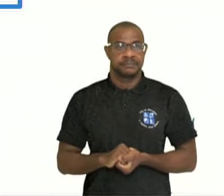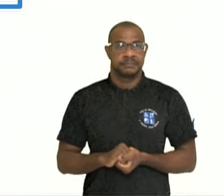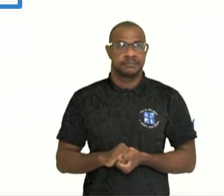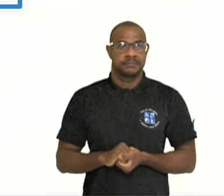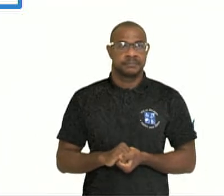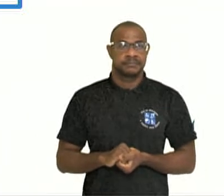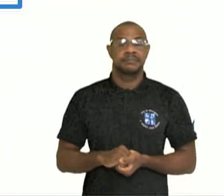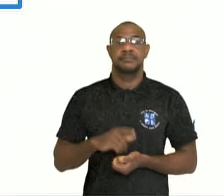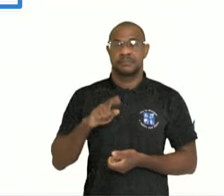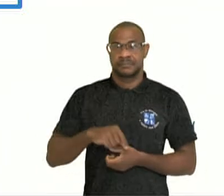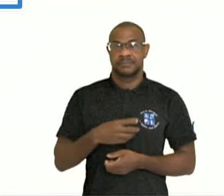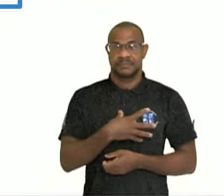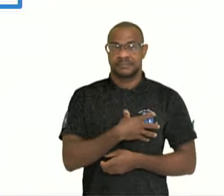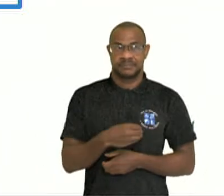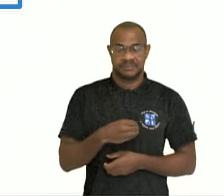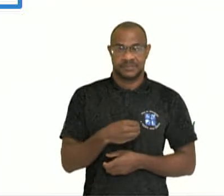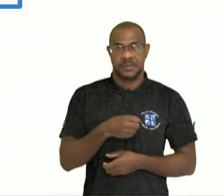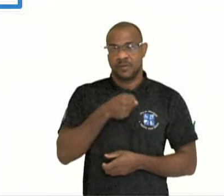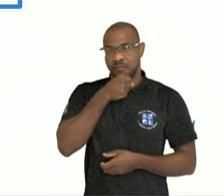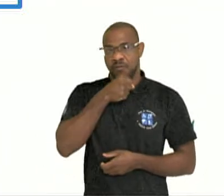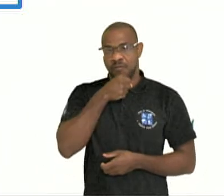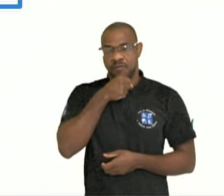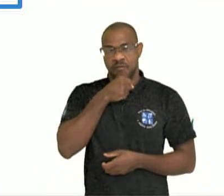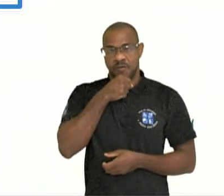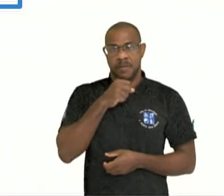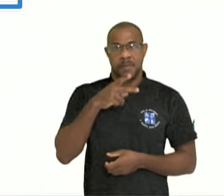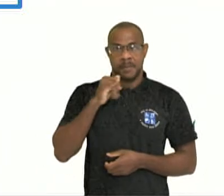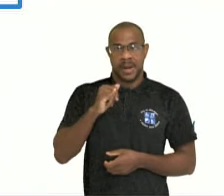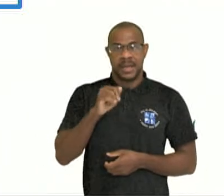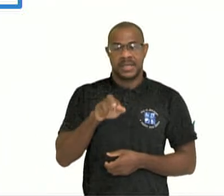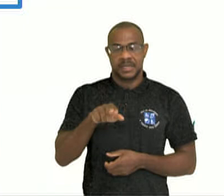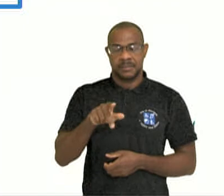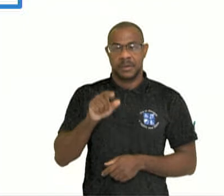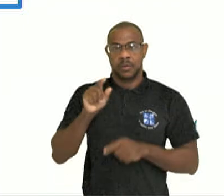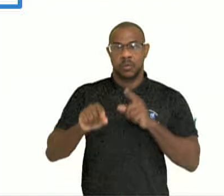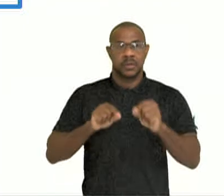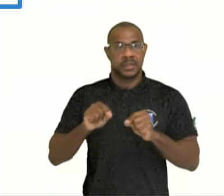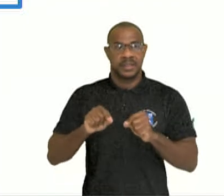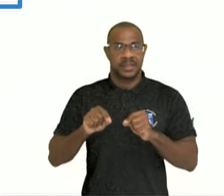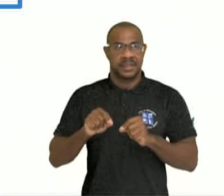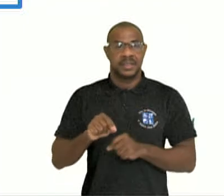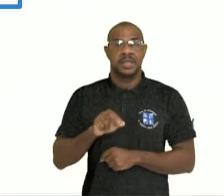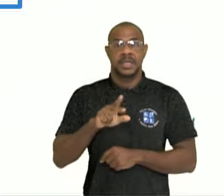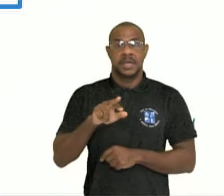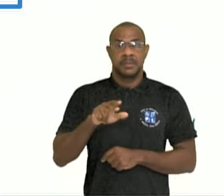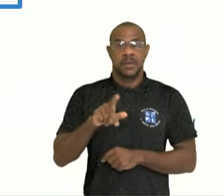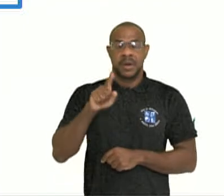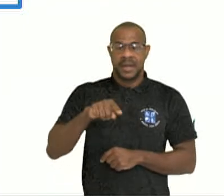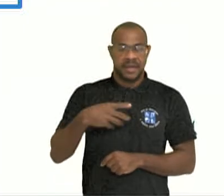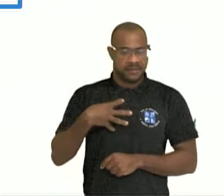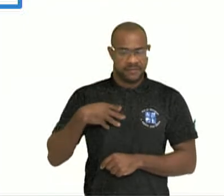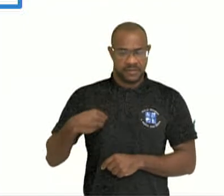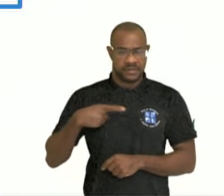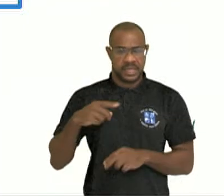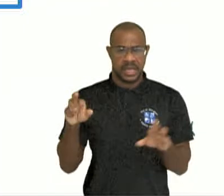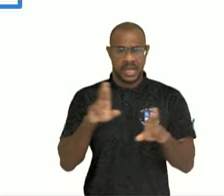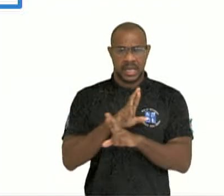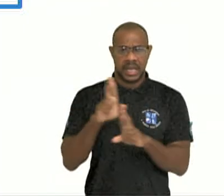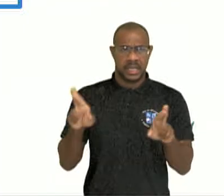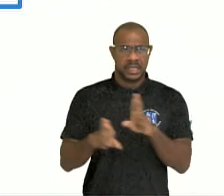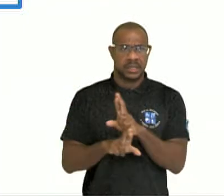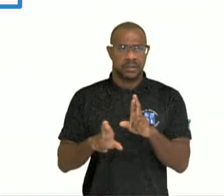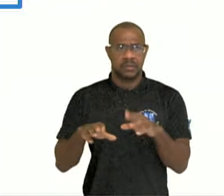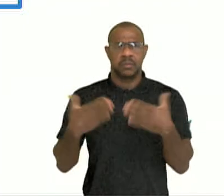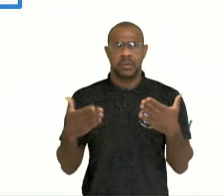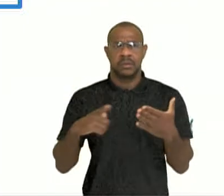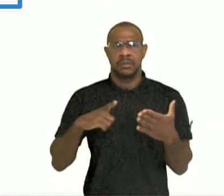filhos dos seus avós, dos teus pais, irmãos são. Seus irmãos com seus filhos terão essa relação. Que